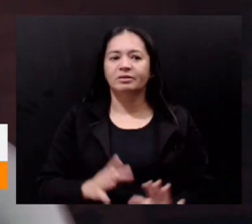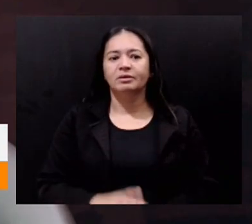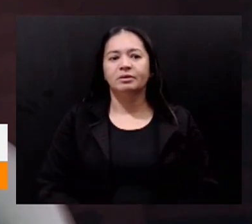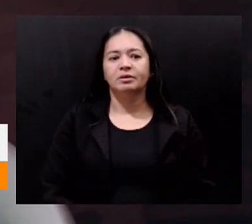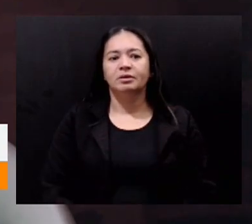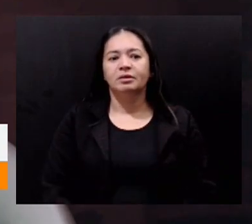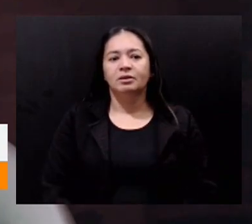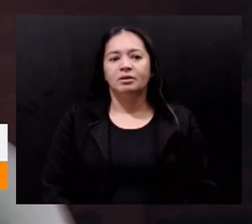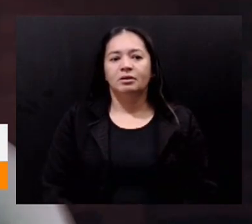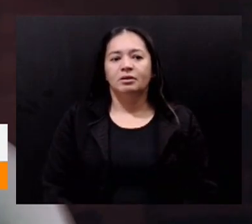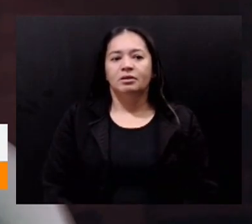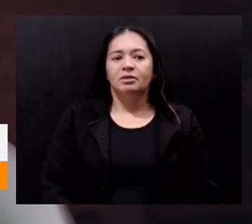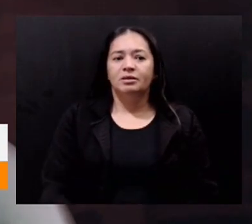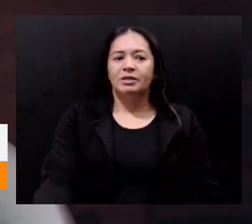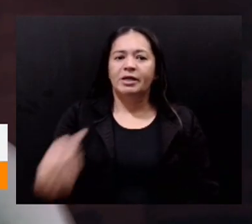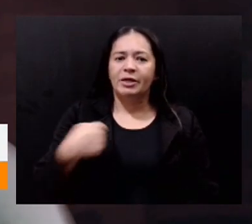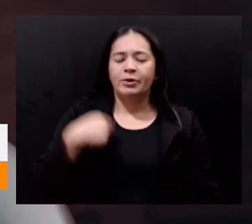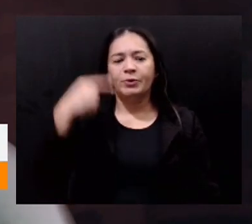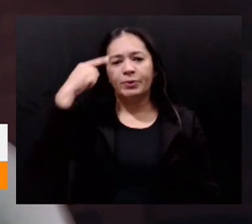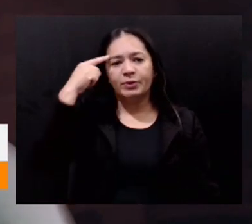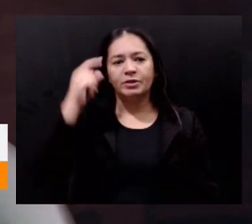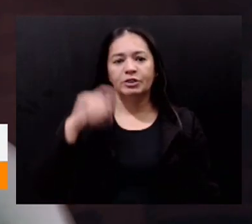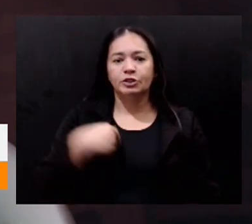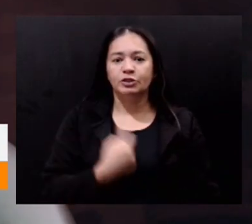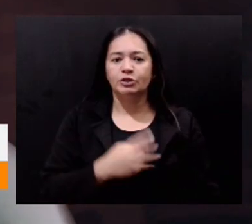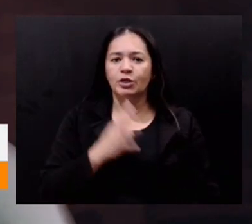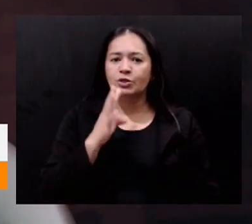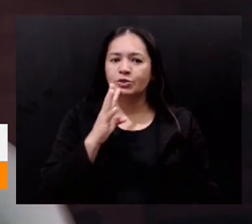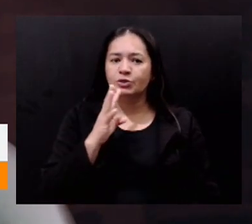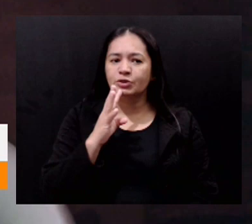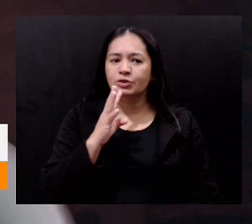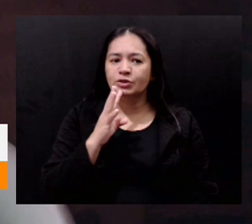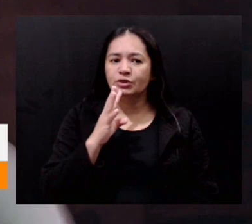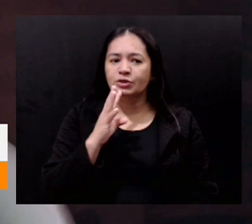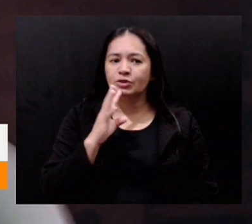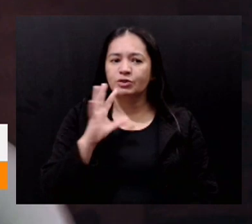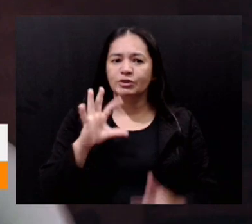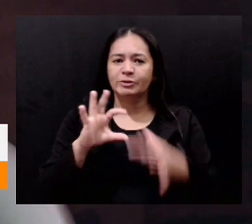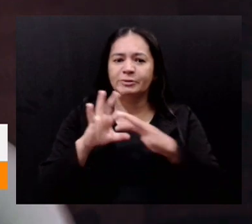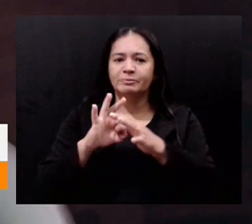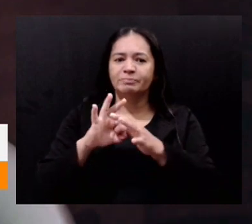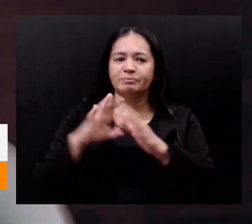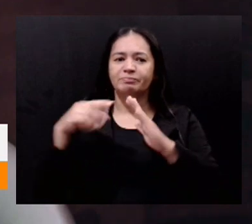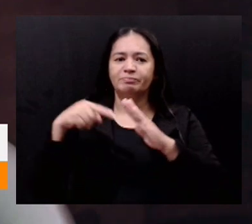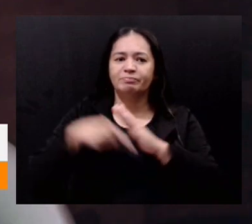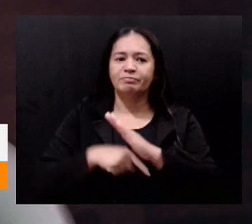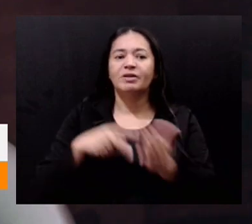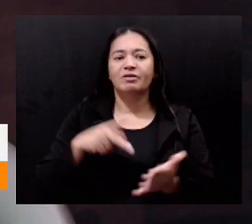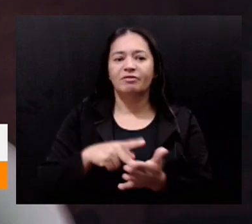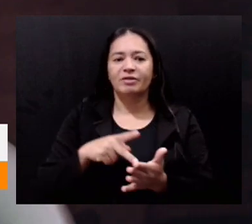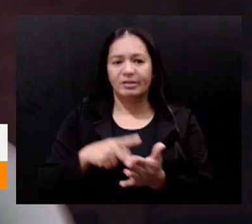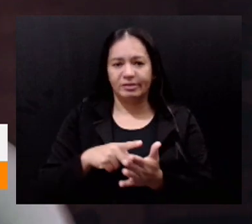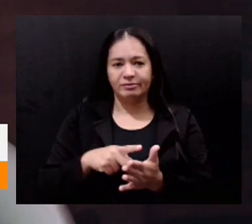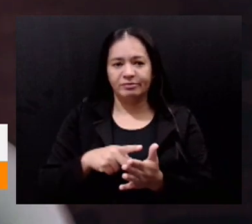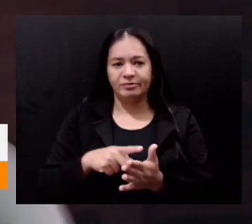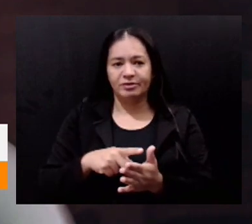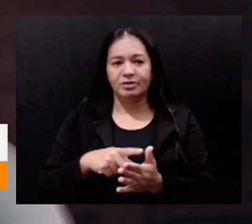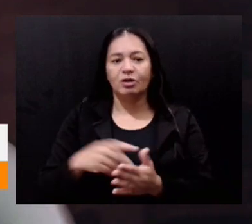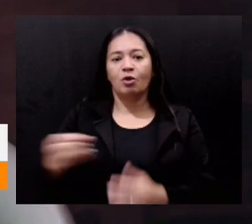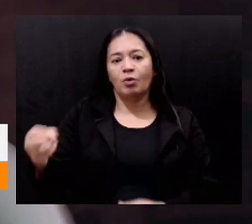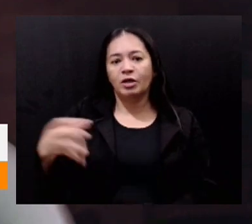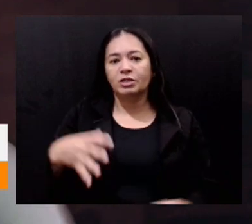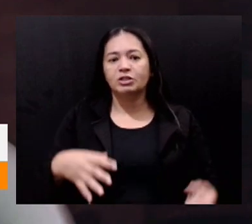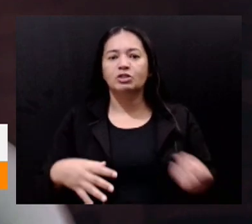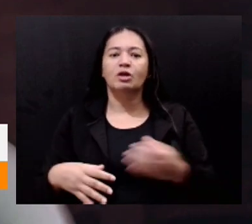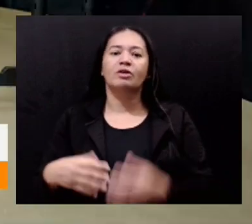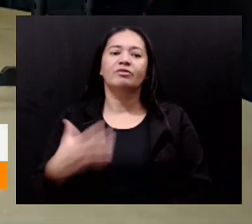penso que quando a gente se conhece, a gente cria os mais laços profundos, verdadeiros, até mesmo com as novas e as antigas amizades.